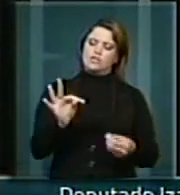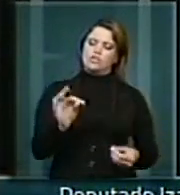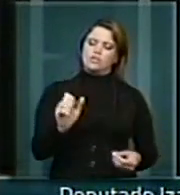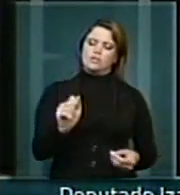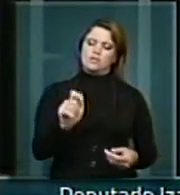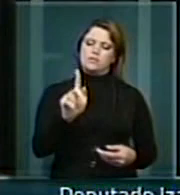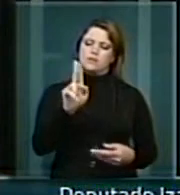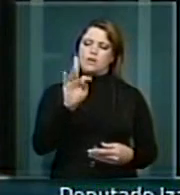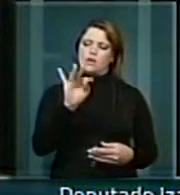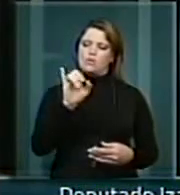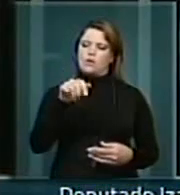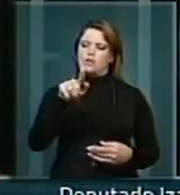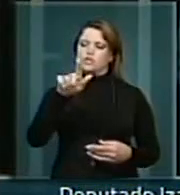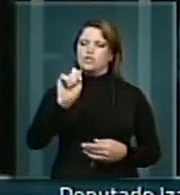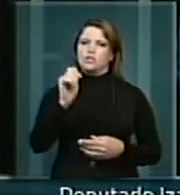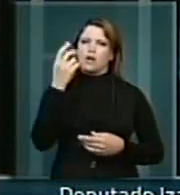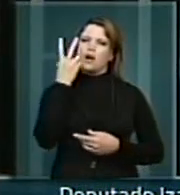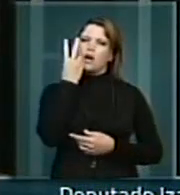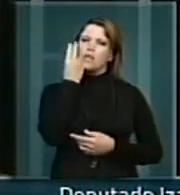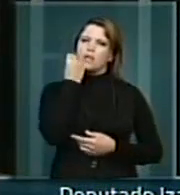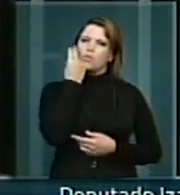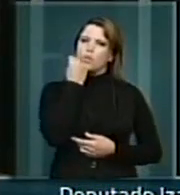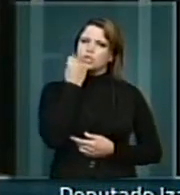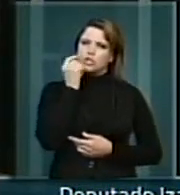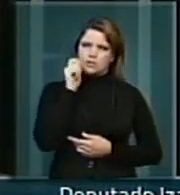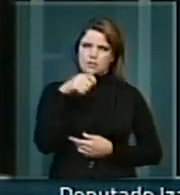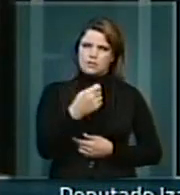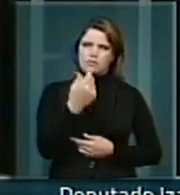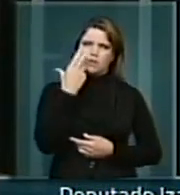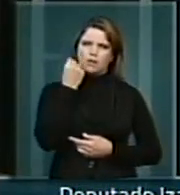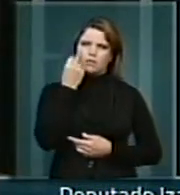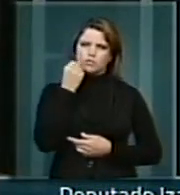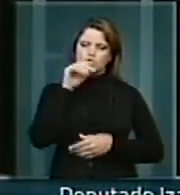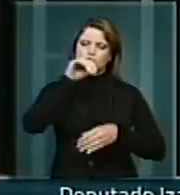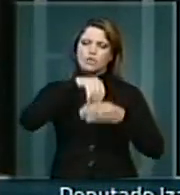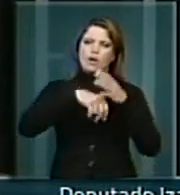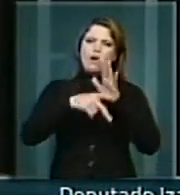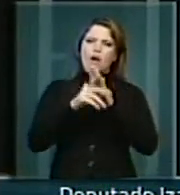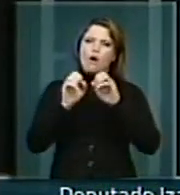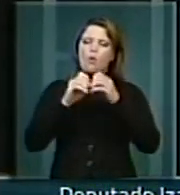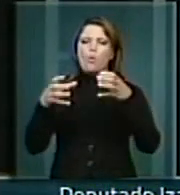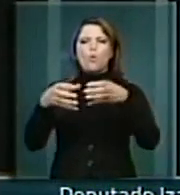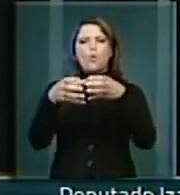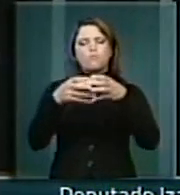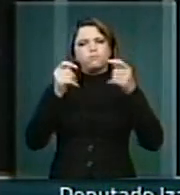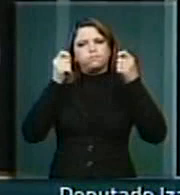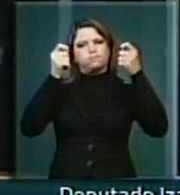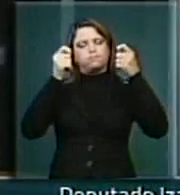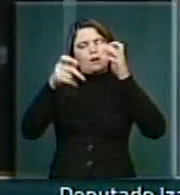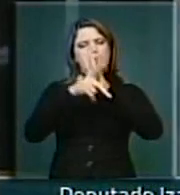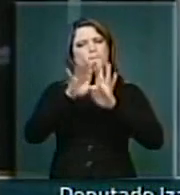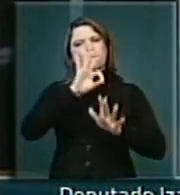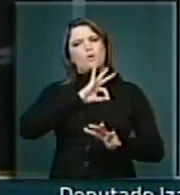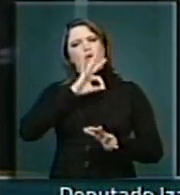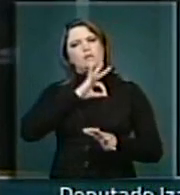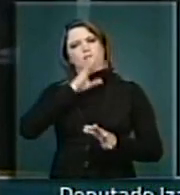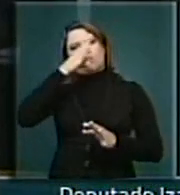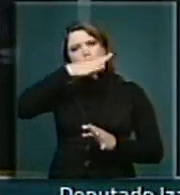na Assembleia Vou falar já. dos policiais militares e bombeiros do Distrito Federal. E